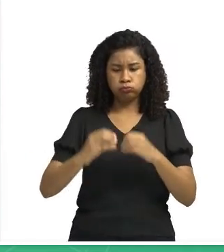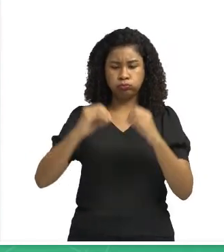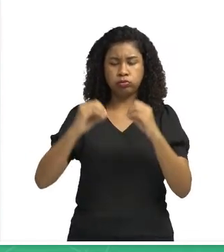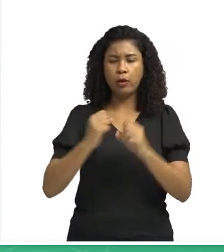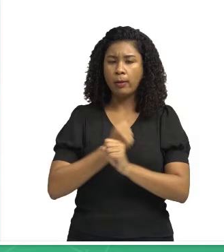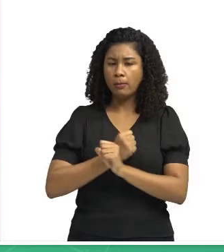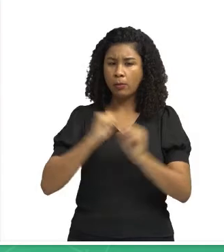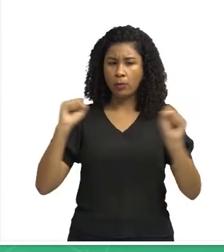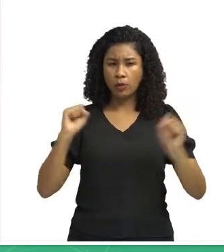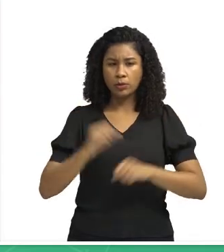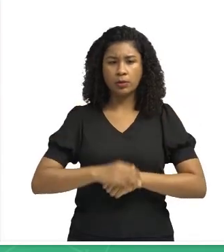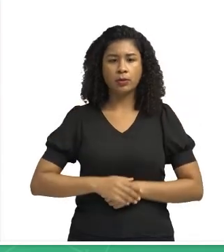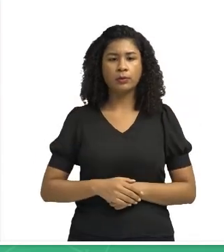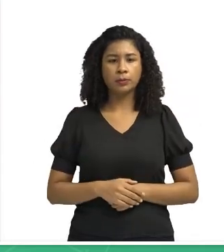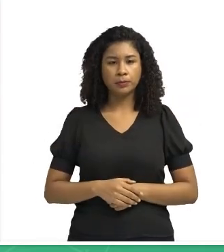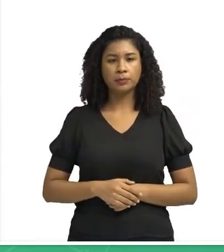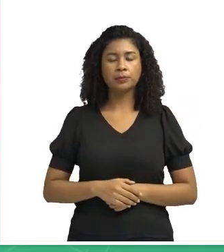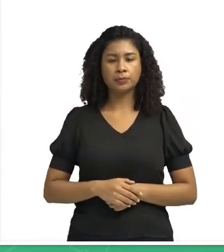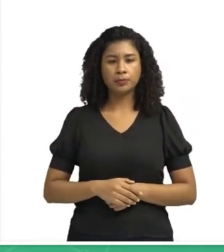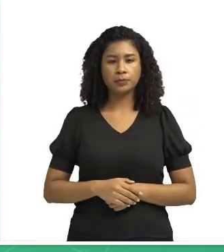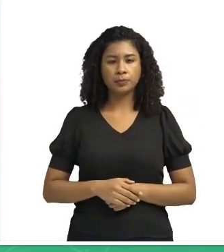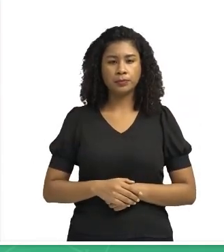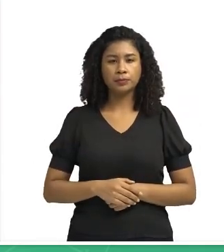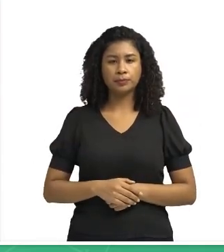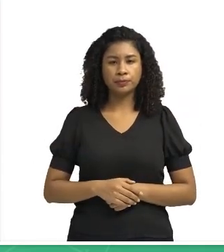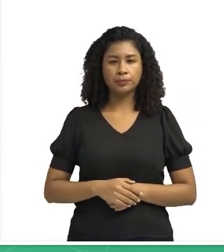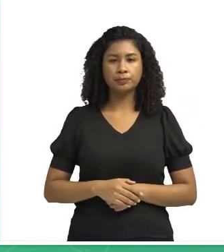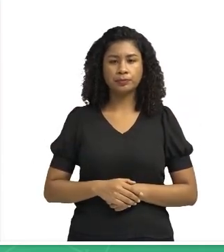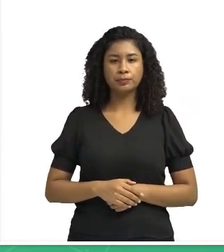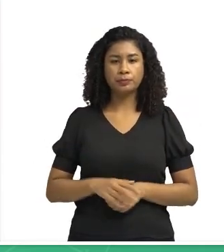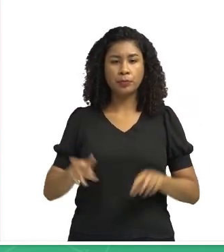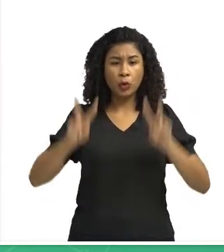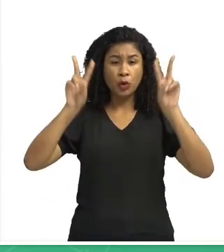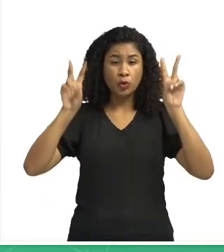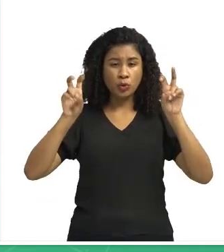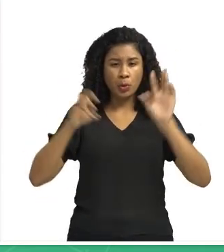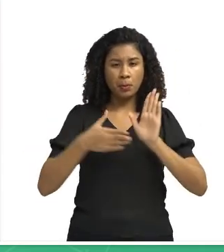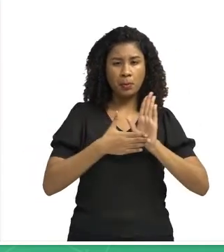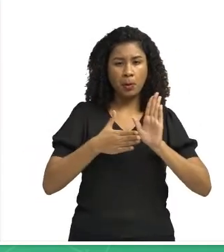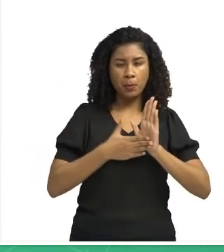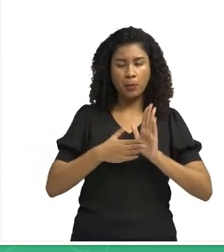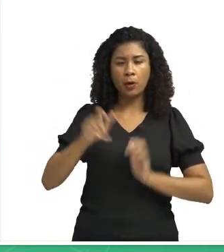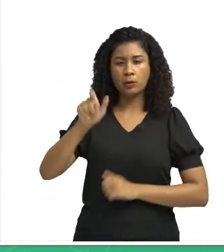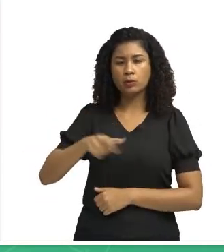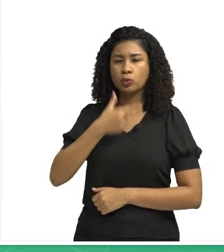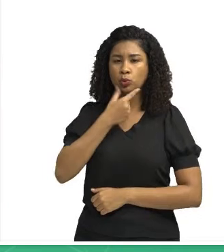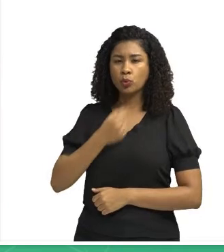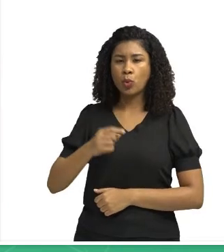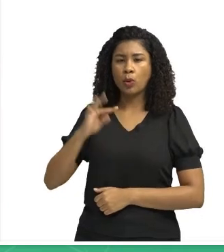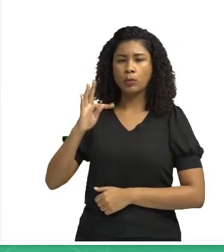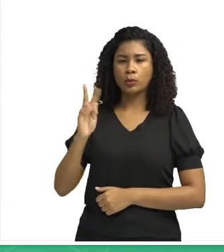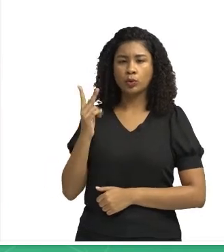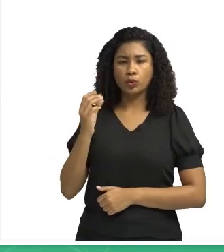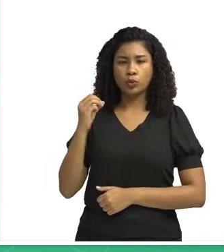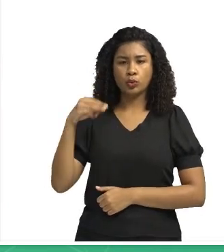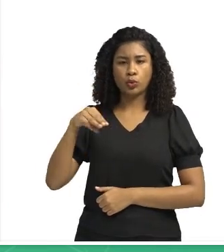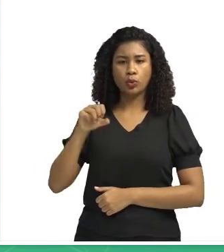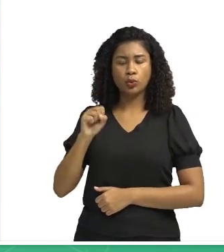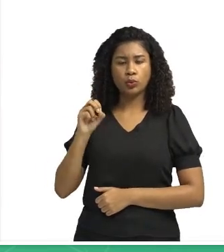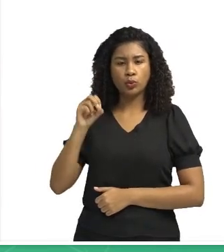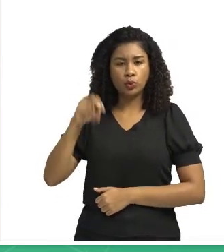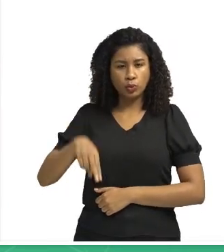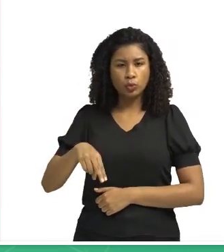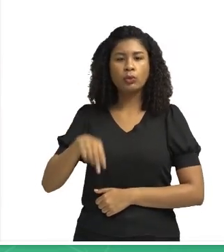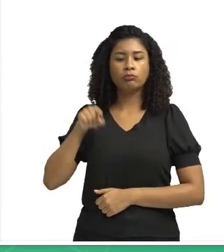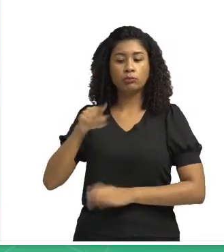e com carga no átomo. E considerando que o modelo de Thomson tratou de novos conhecimentos sobre o átomo,